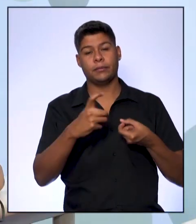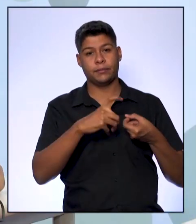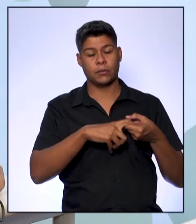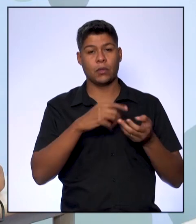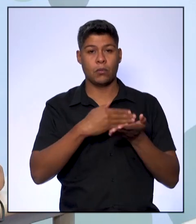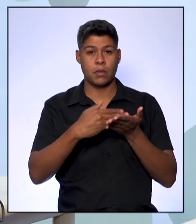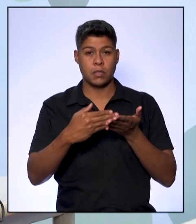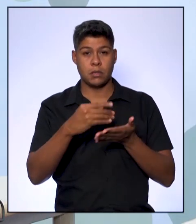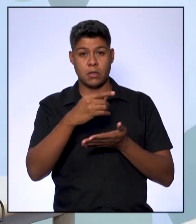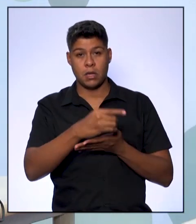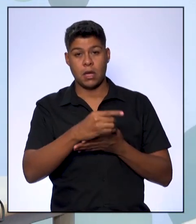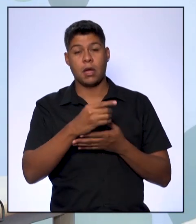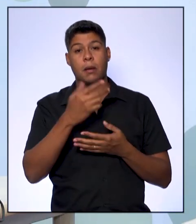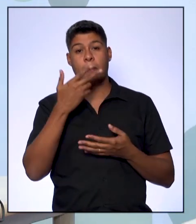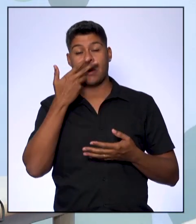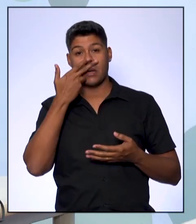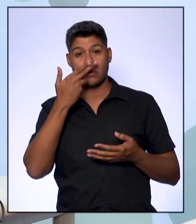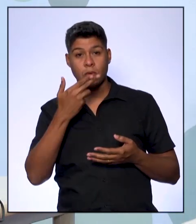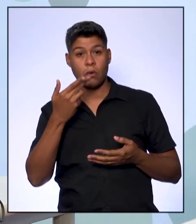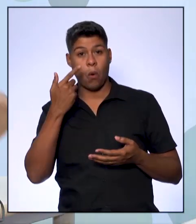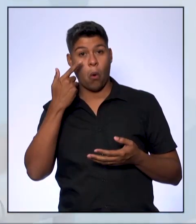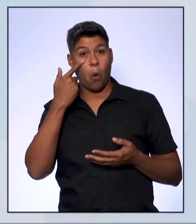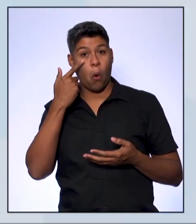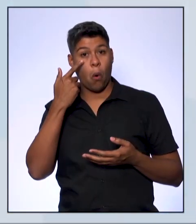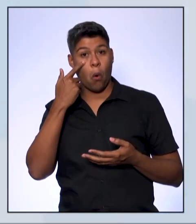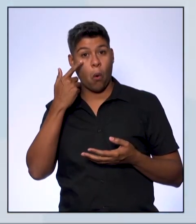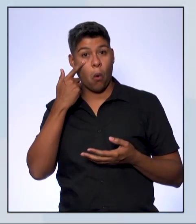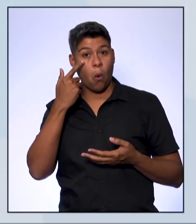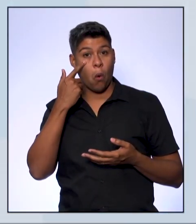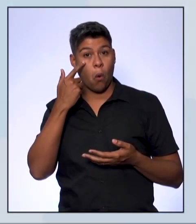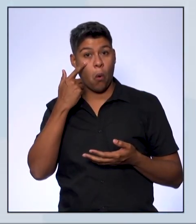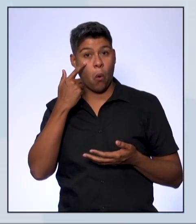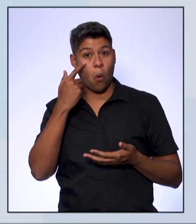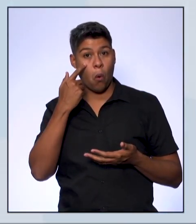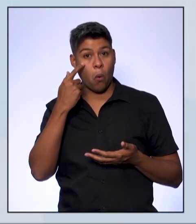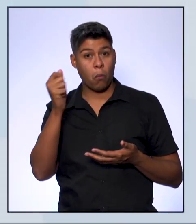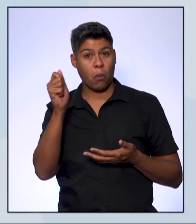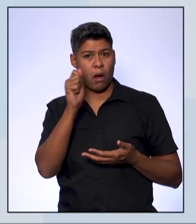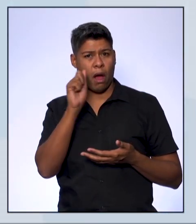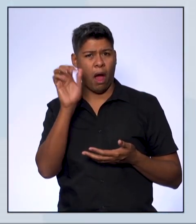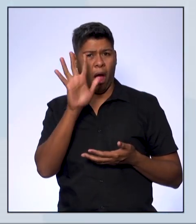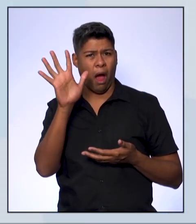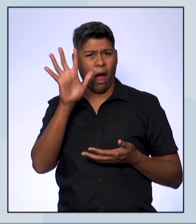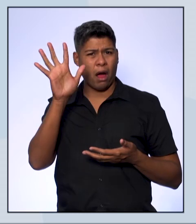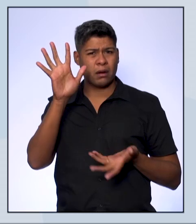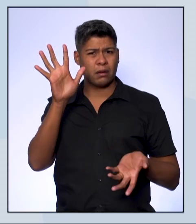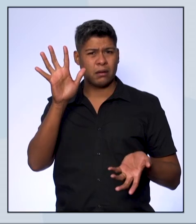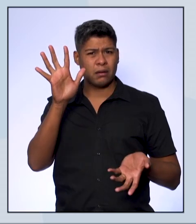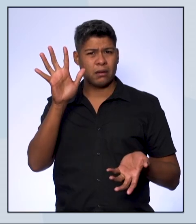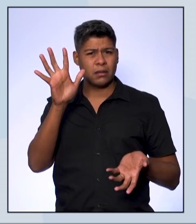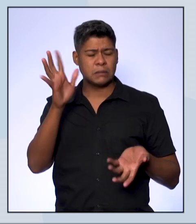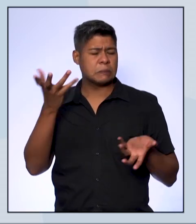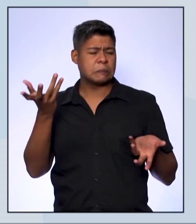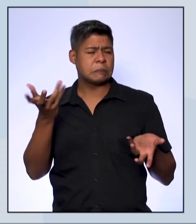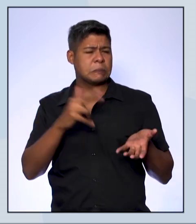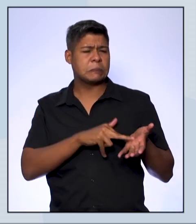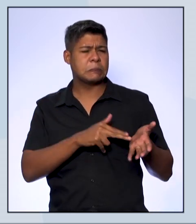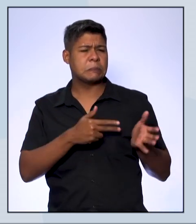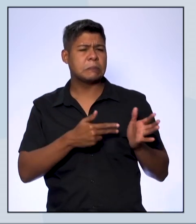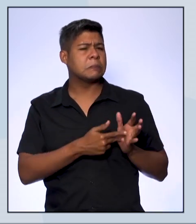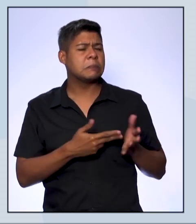começando lá isto custa o olho da cara né essa expressão aqui